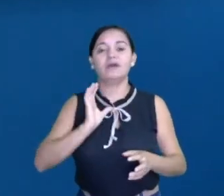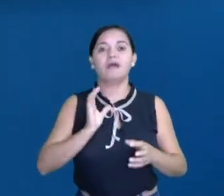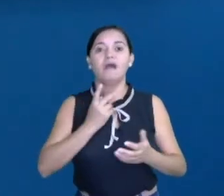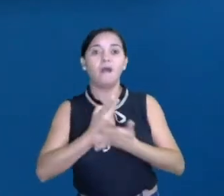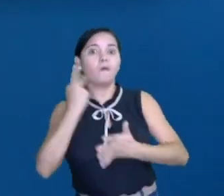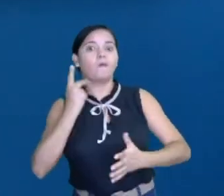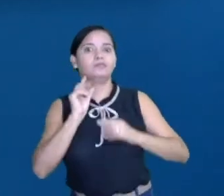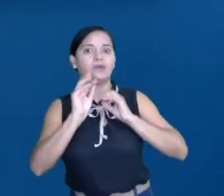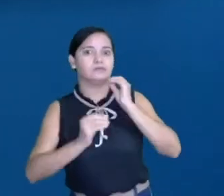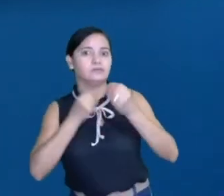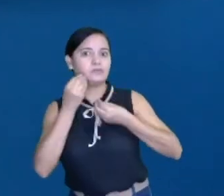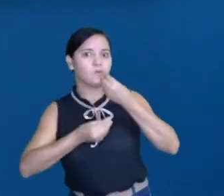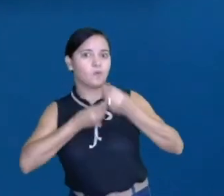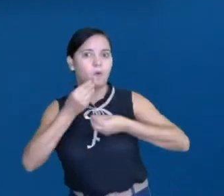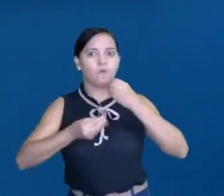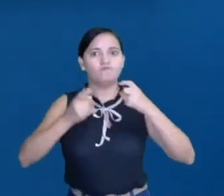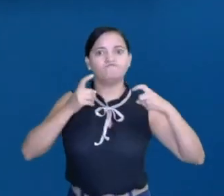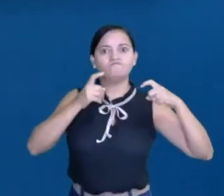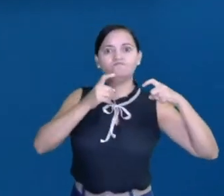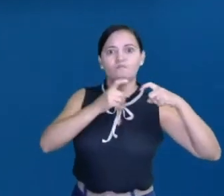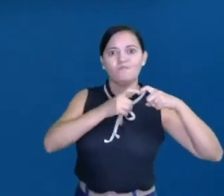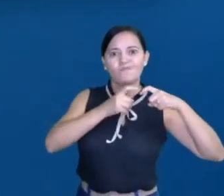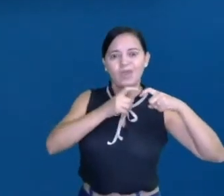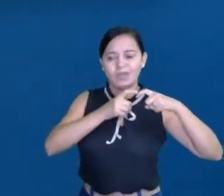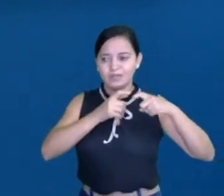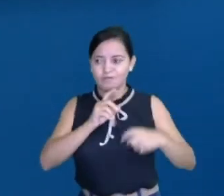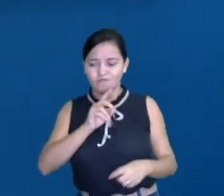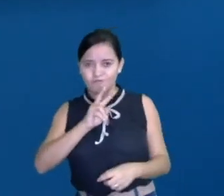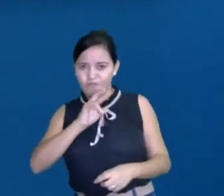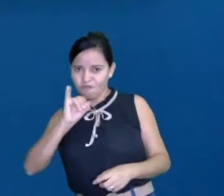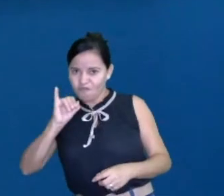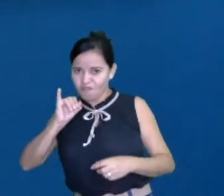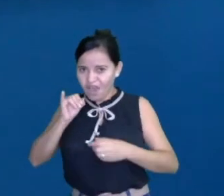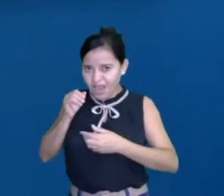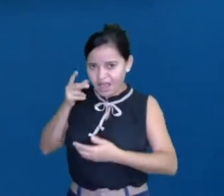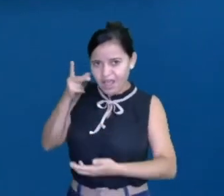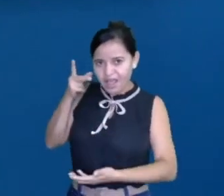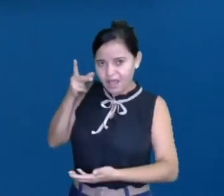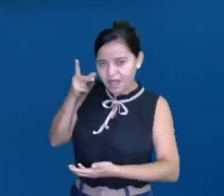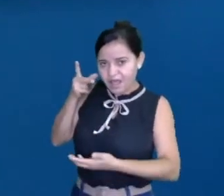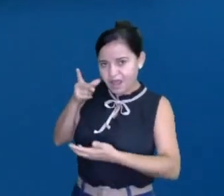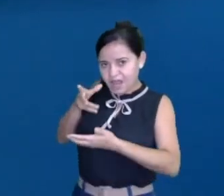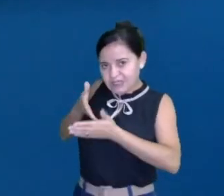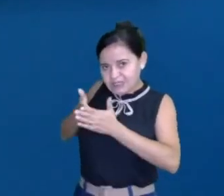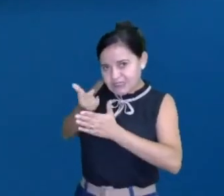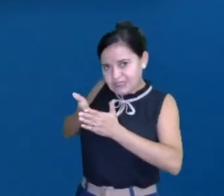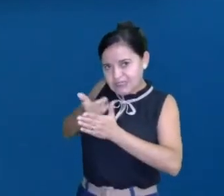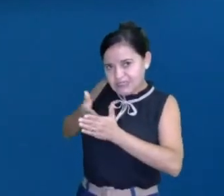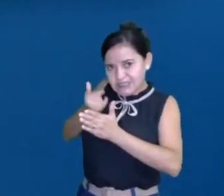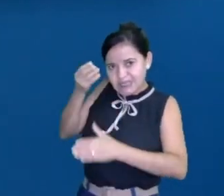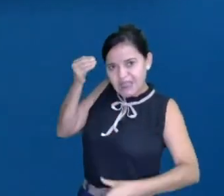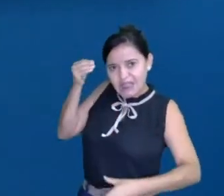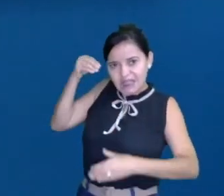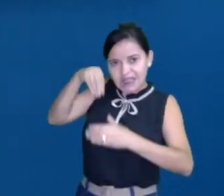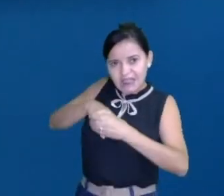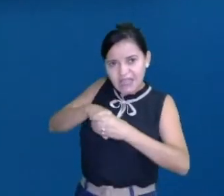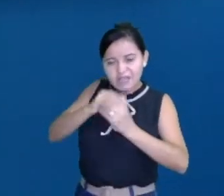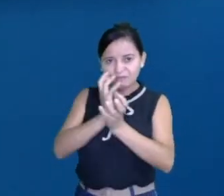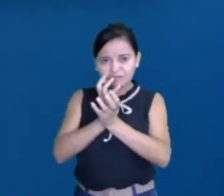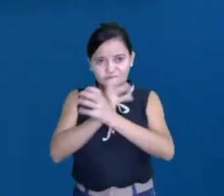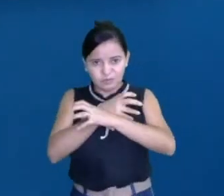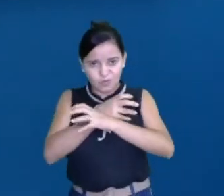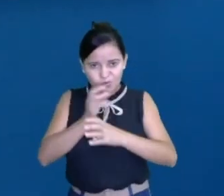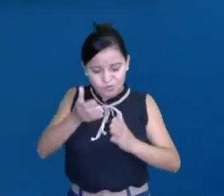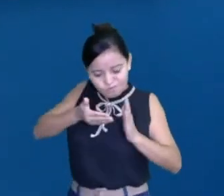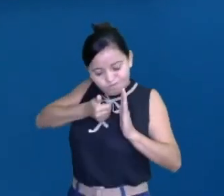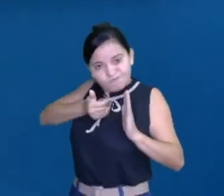o médico ele funciona, ele retira um pouco de tecido de dentro do osso, da medula óssea esponjosa,